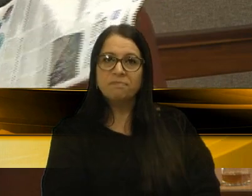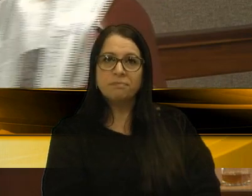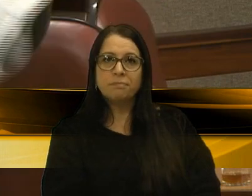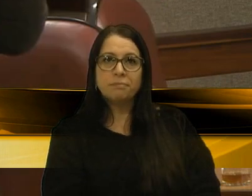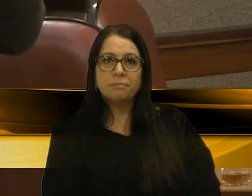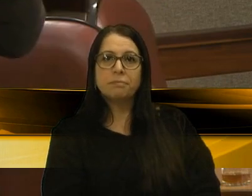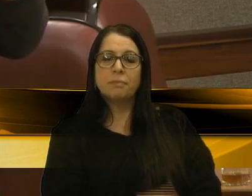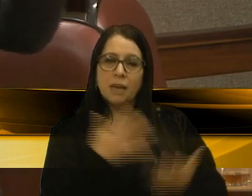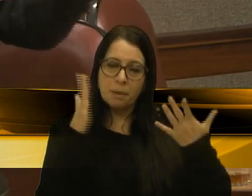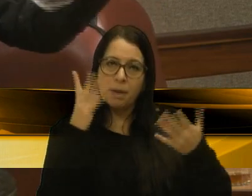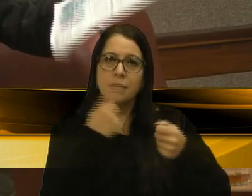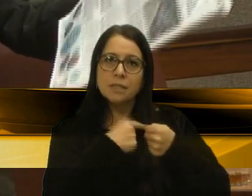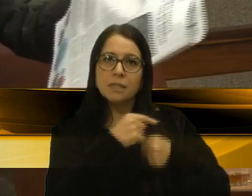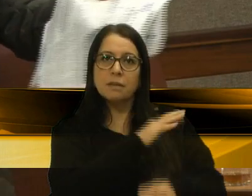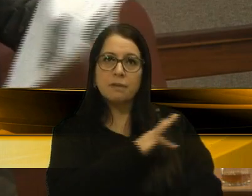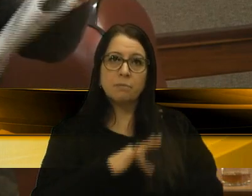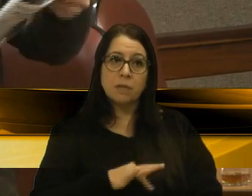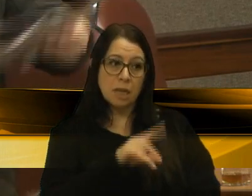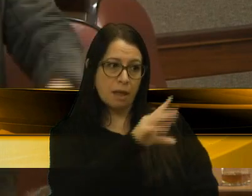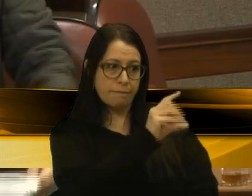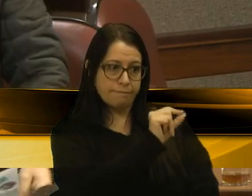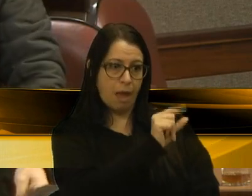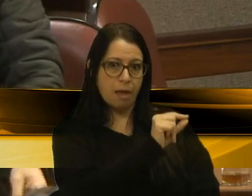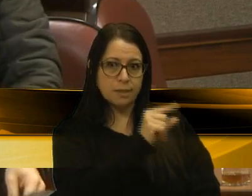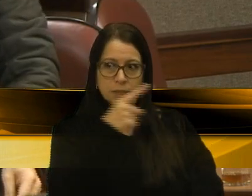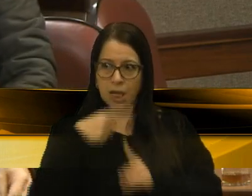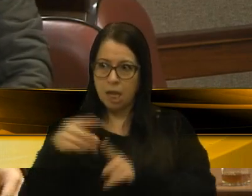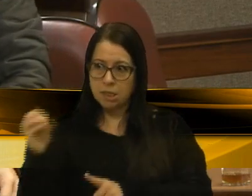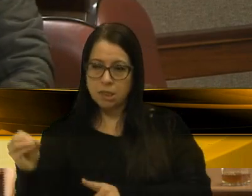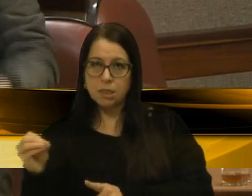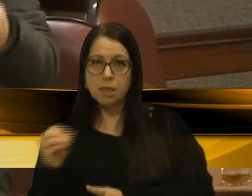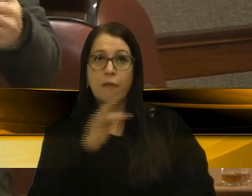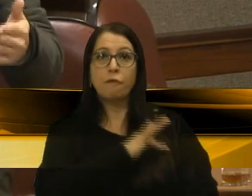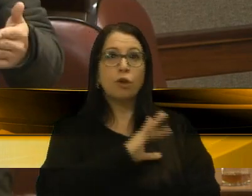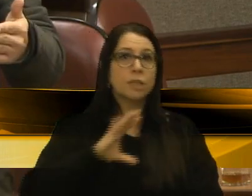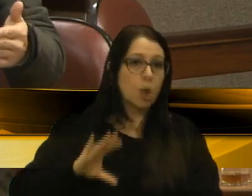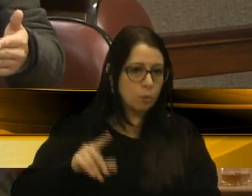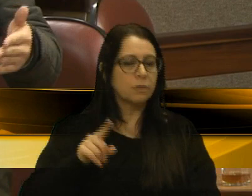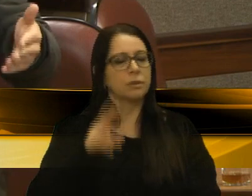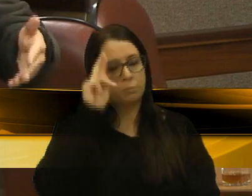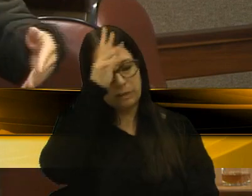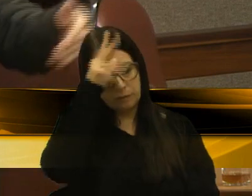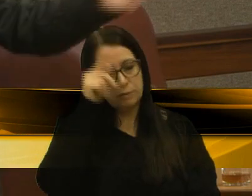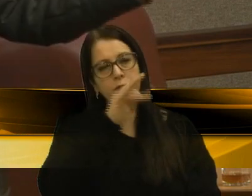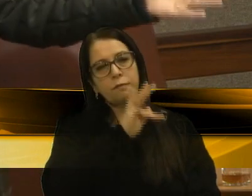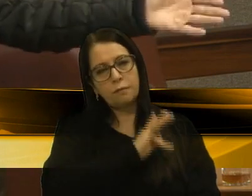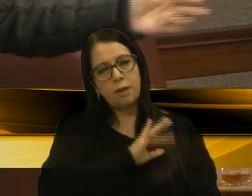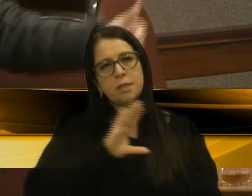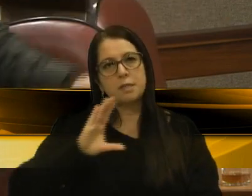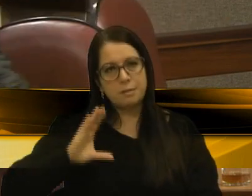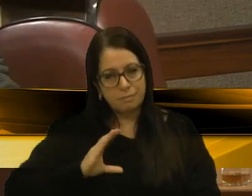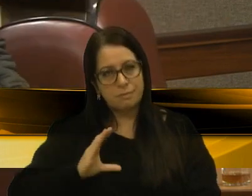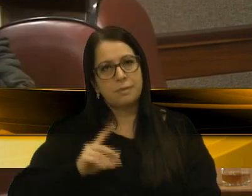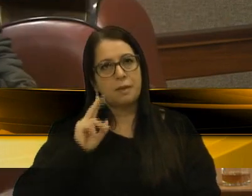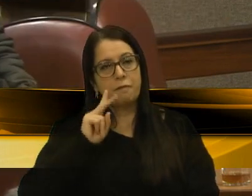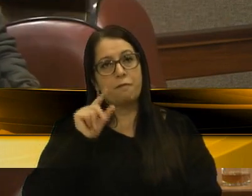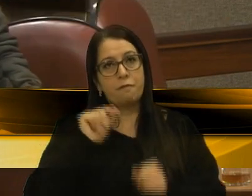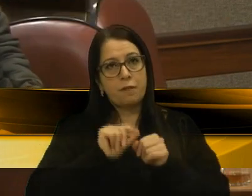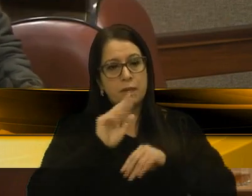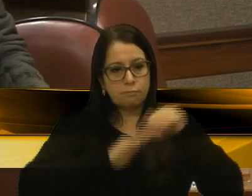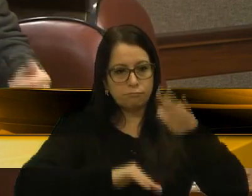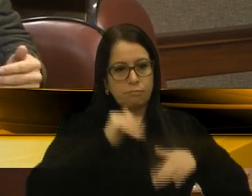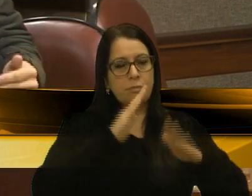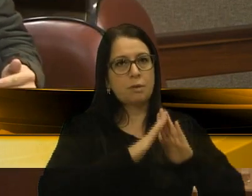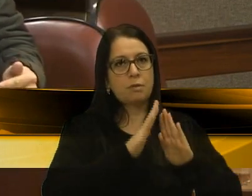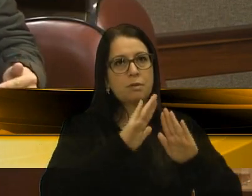vereador? Parabéns. De 10 a 0 aqui. Flores da Cunha. Prefeito Flores da Cunha fez uma escola vertical.